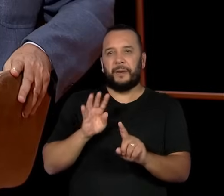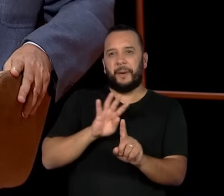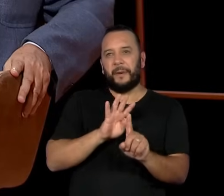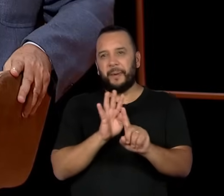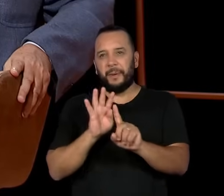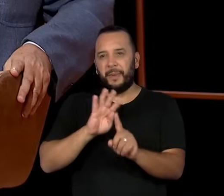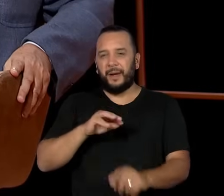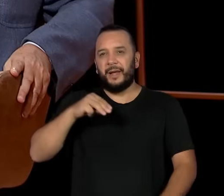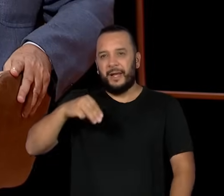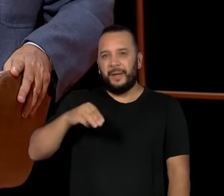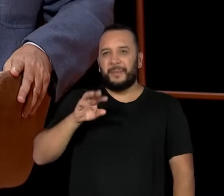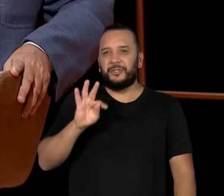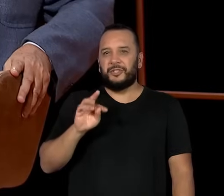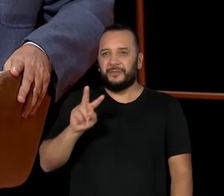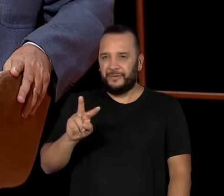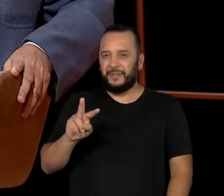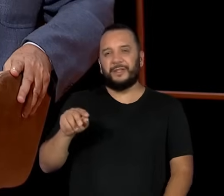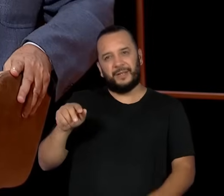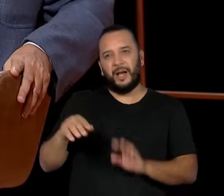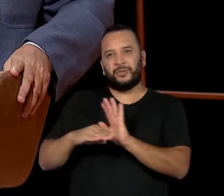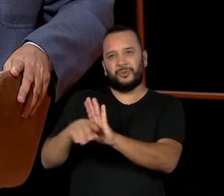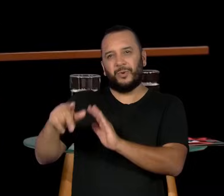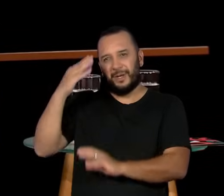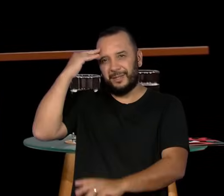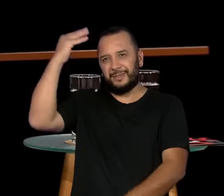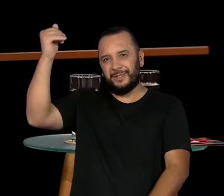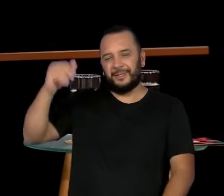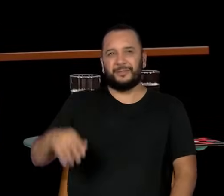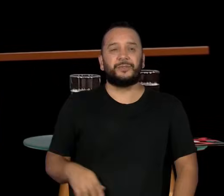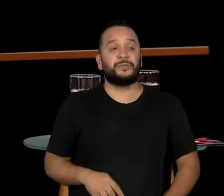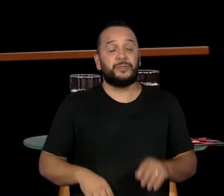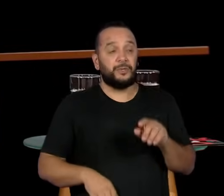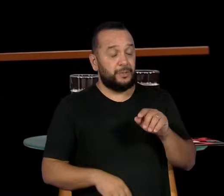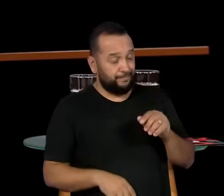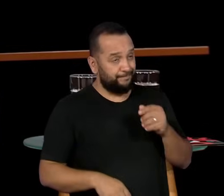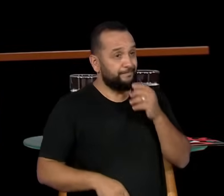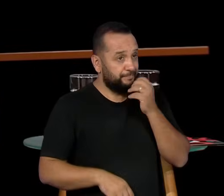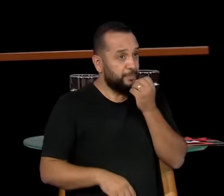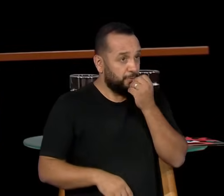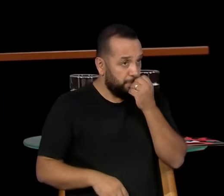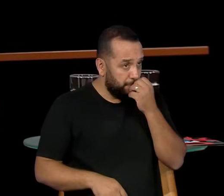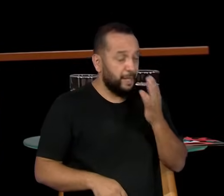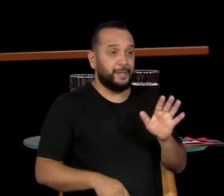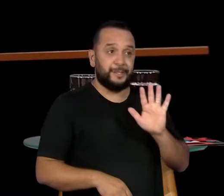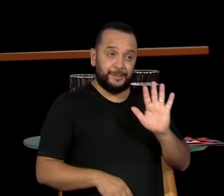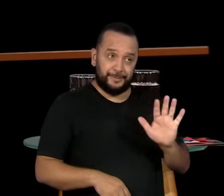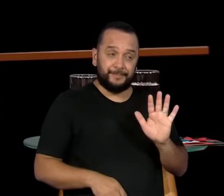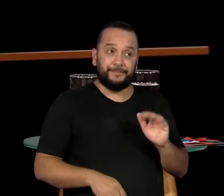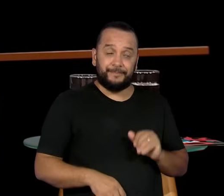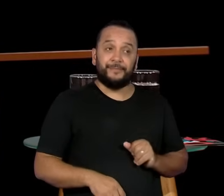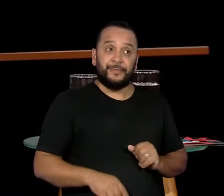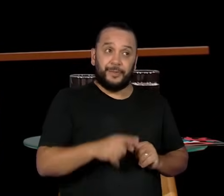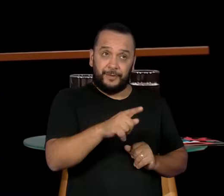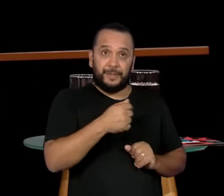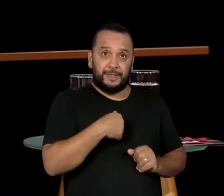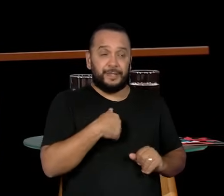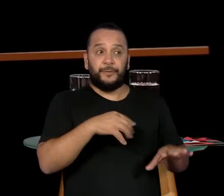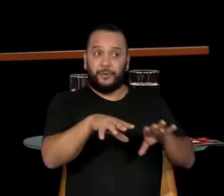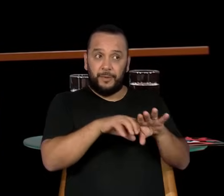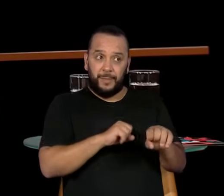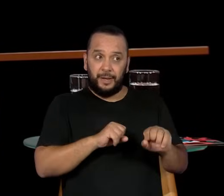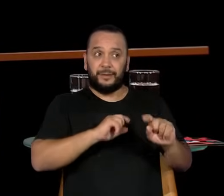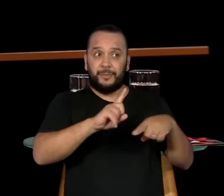isso. Foi um grande sucesso. Grande Jorge Ben. Muito bem, agora, depois de formado, você vai fazer o seu doutorado